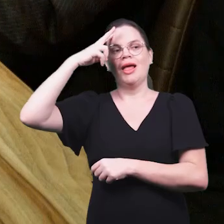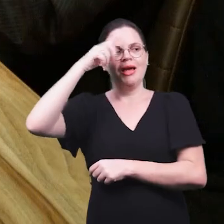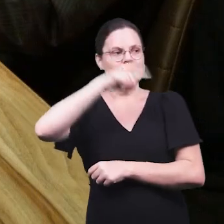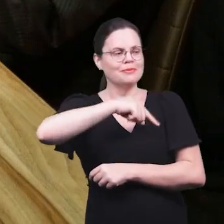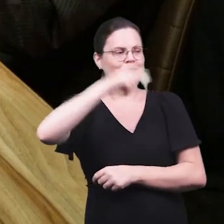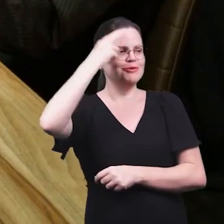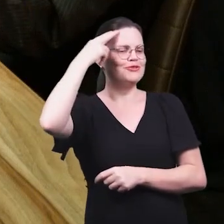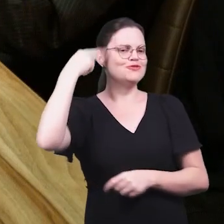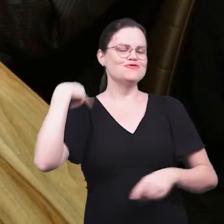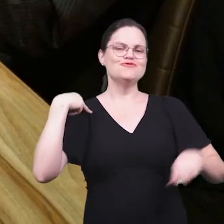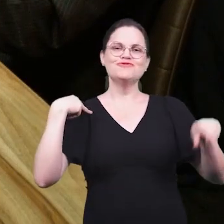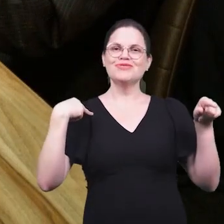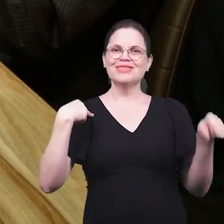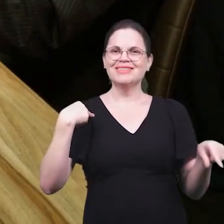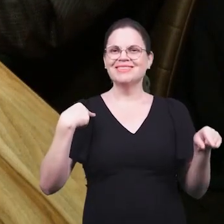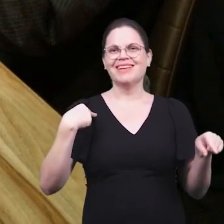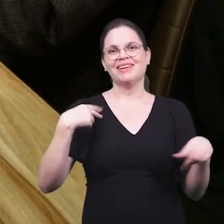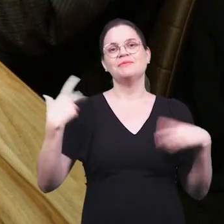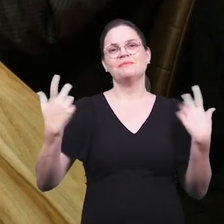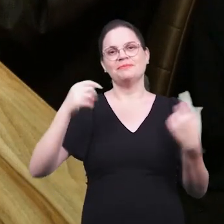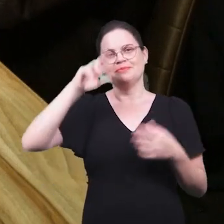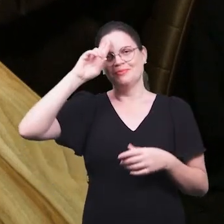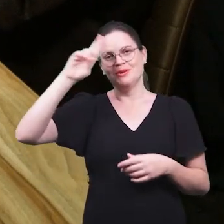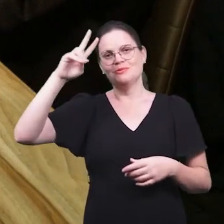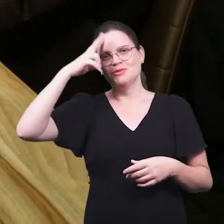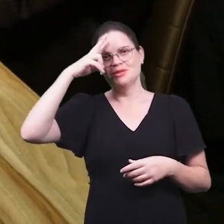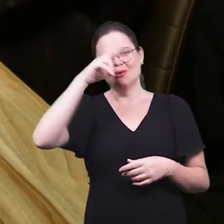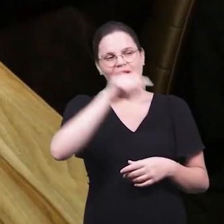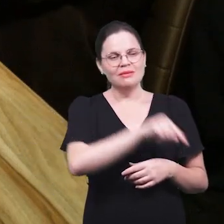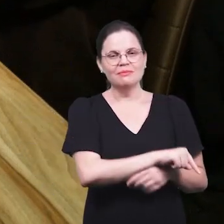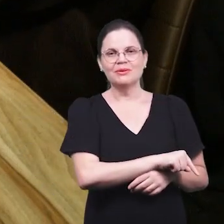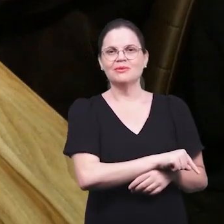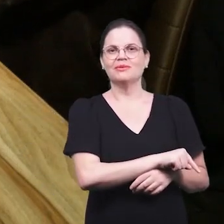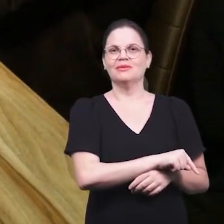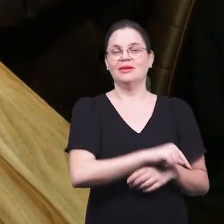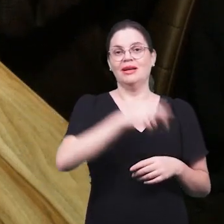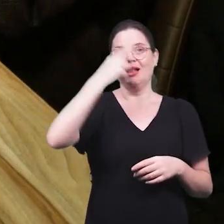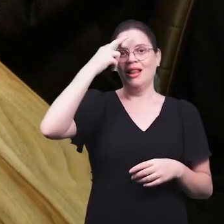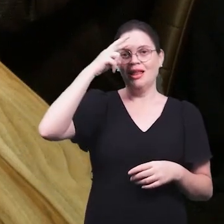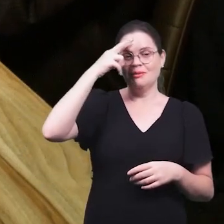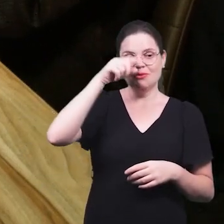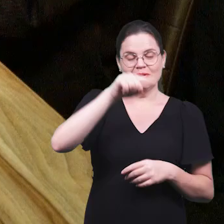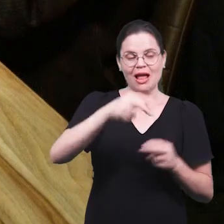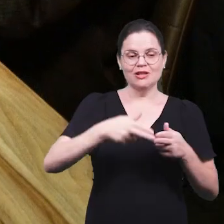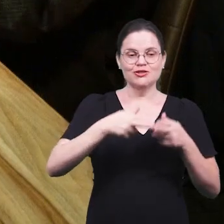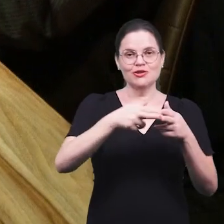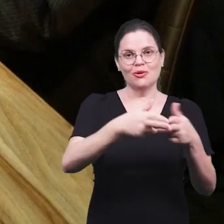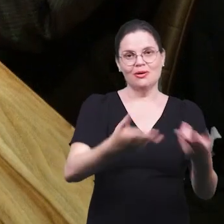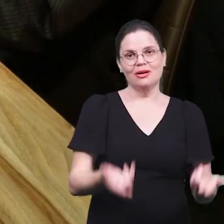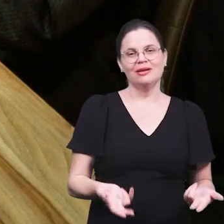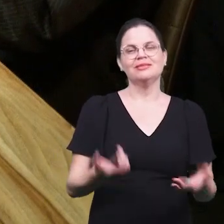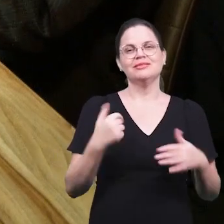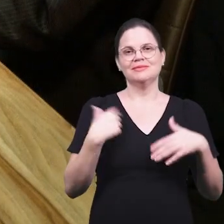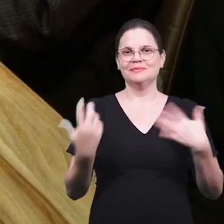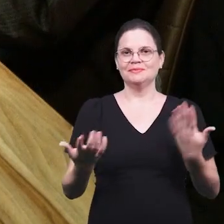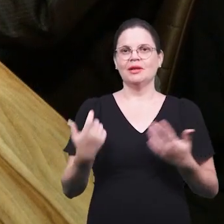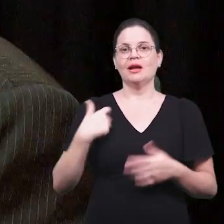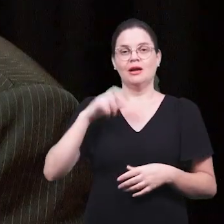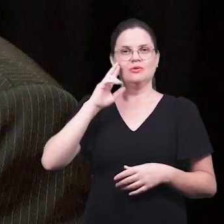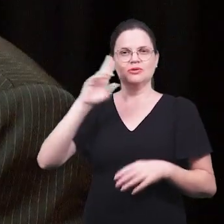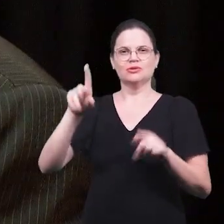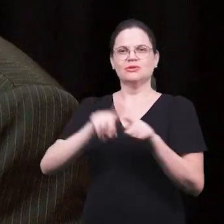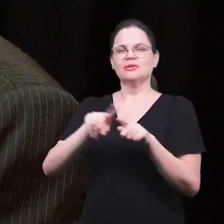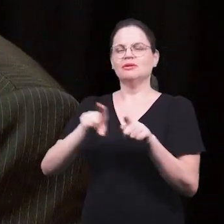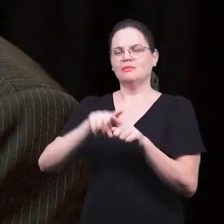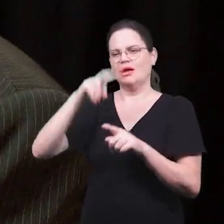Foi lembrou-se, 2 anos que eu lembrou-se o Senhor, né, de José, lembrou-se o Senhor de Noé, né, na arca, né? Então o Senhor, ele se lembra